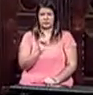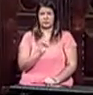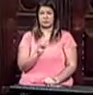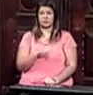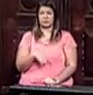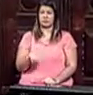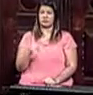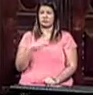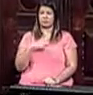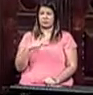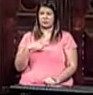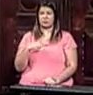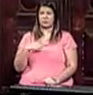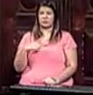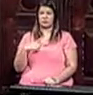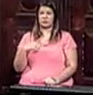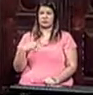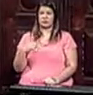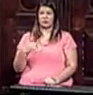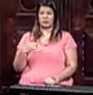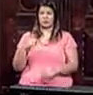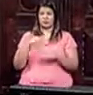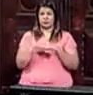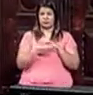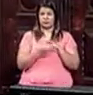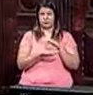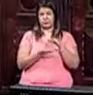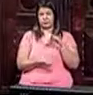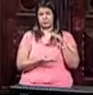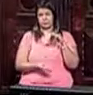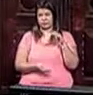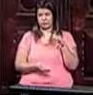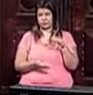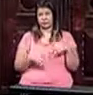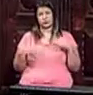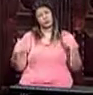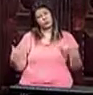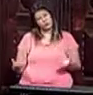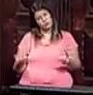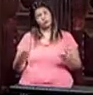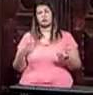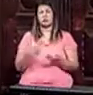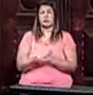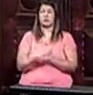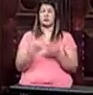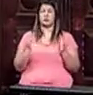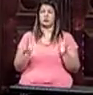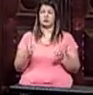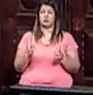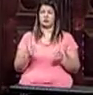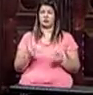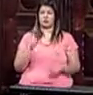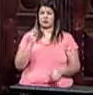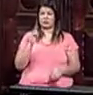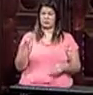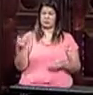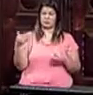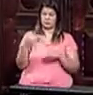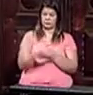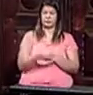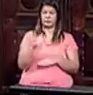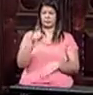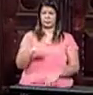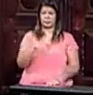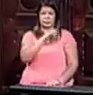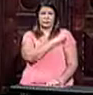ter subabastecimento. E, ou, que já deve estar acontecendo, se a carga para entrar aqui tem